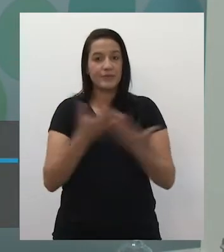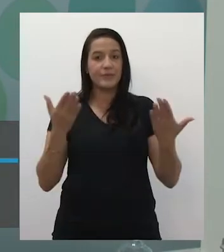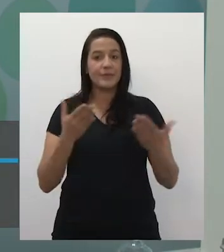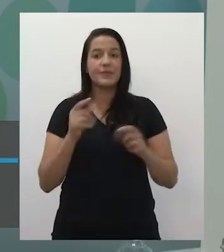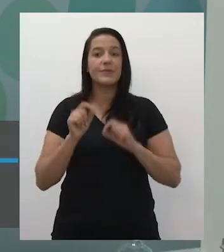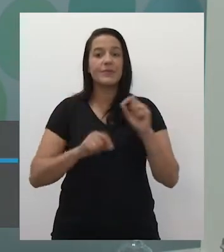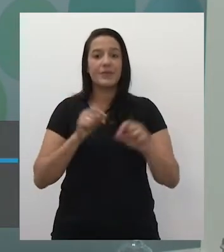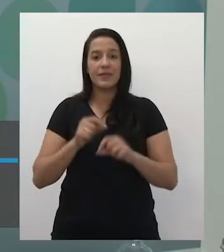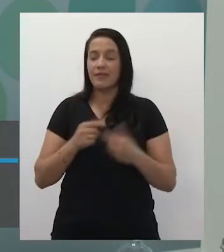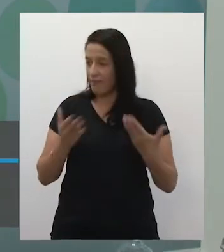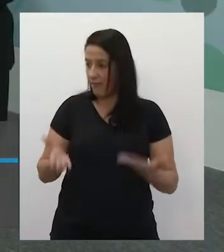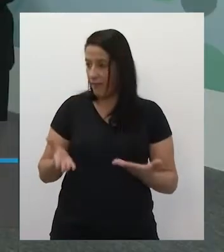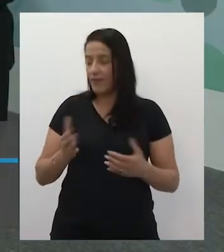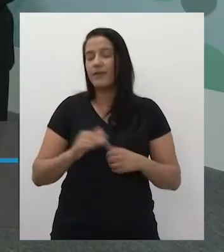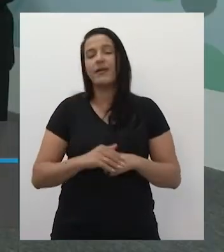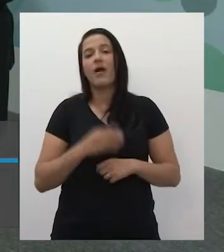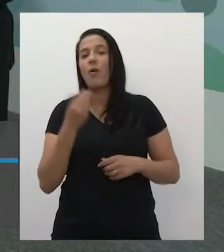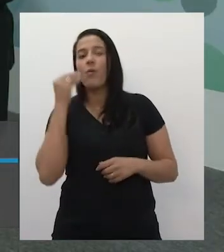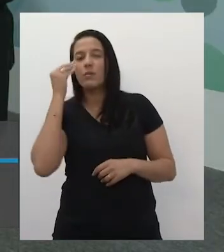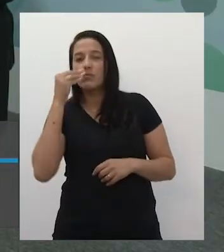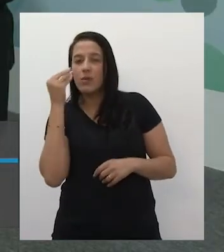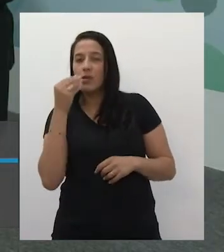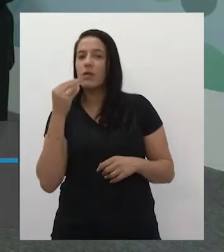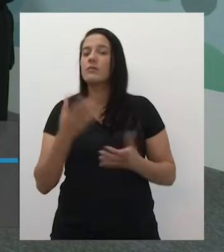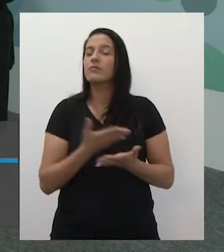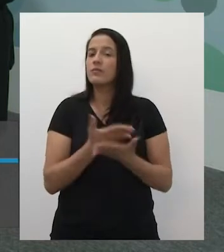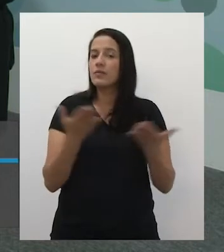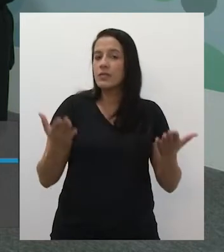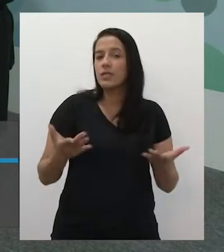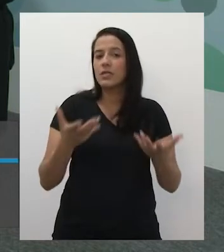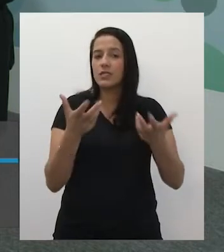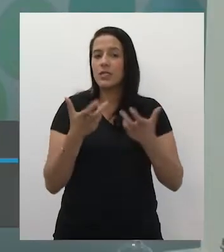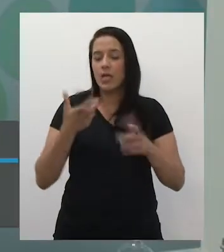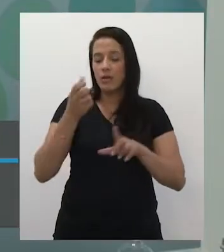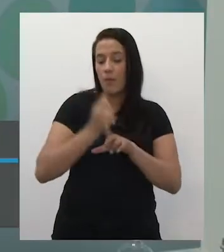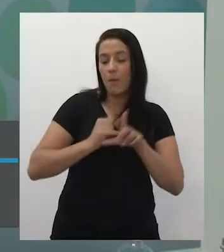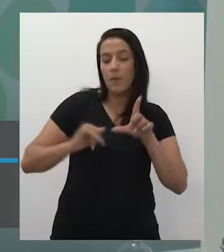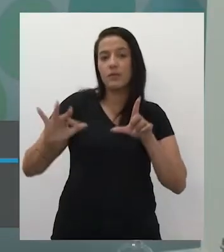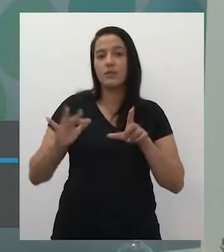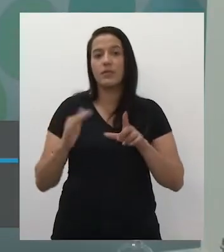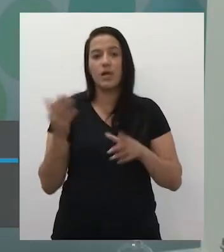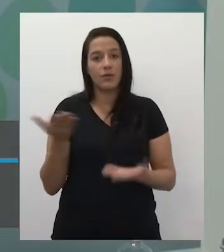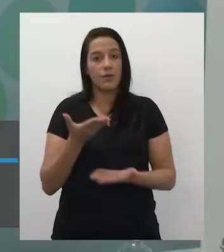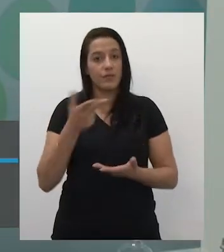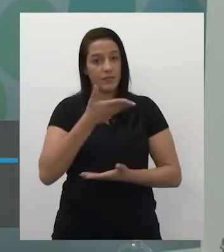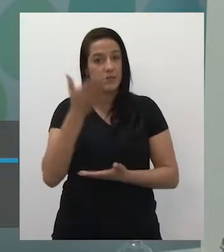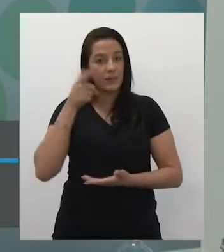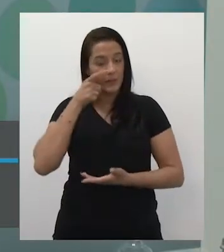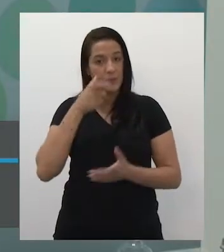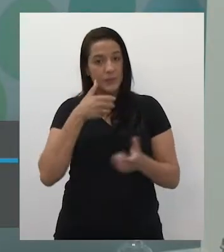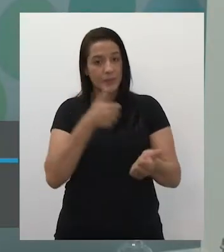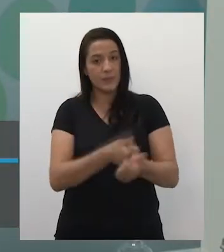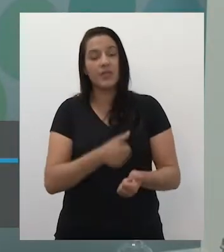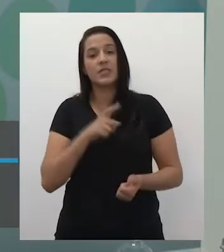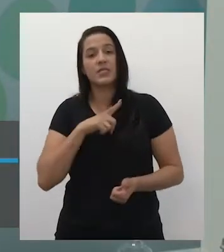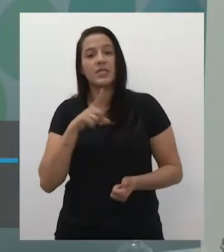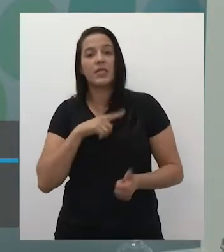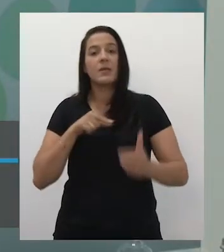favorecendo que ela tenha uma vida mais saudável também nesse aspecto, né? Então, é muito bacana a gente olhar também para